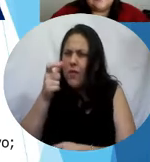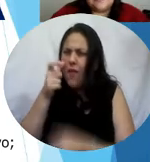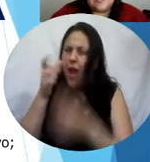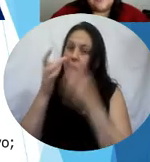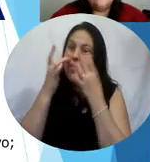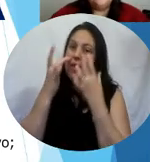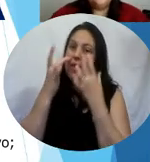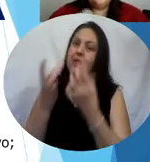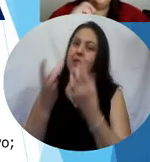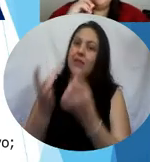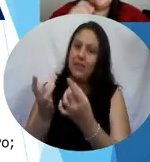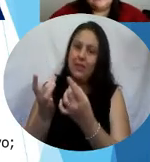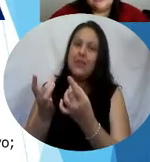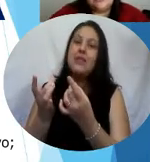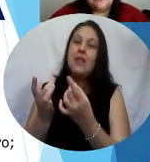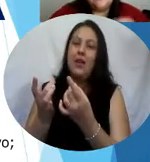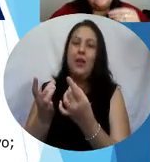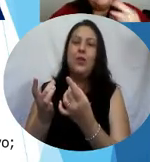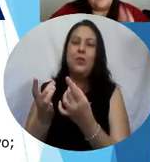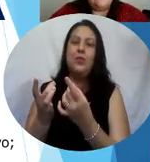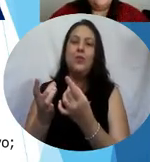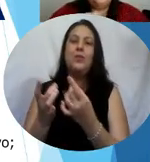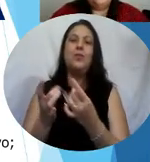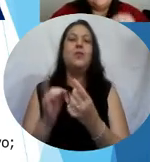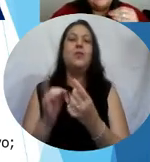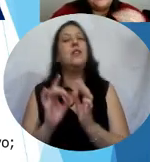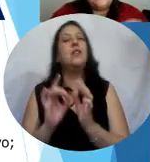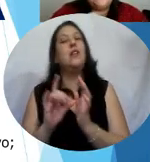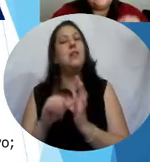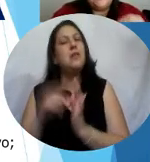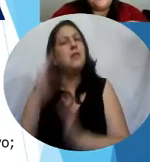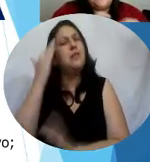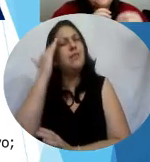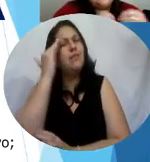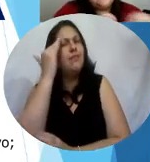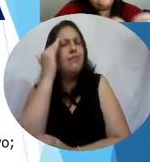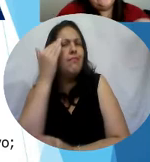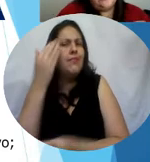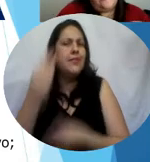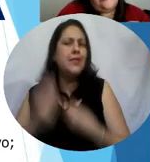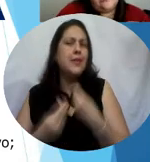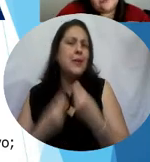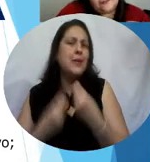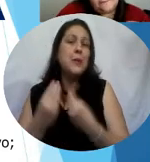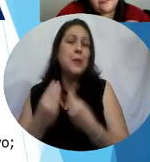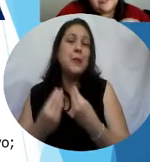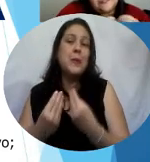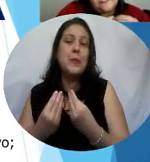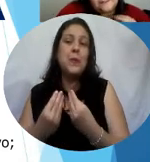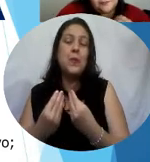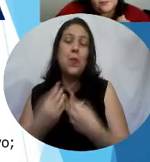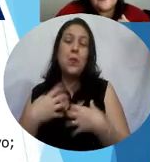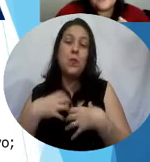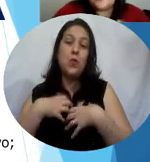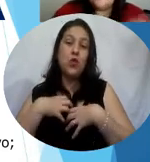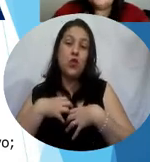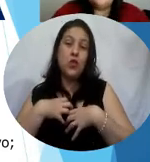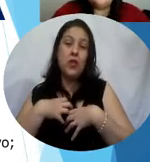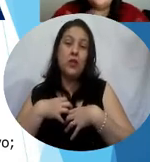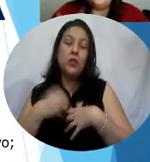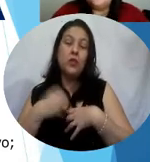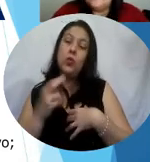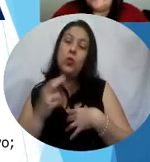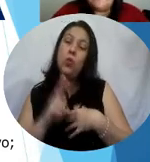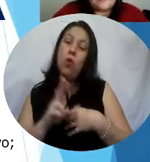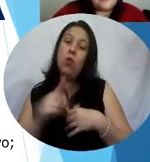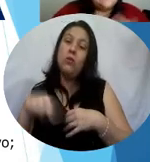a gente observe, investigue e vá a fundo para tentar entender exatamente como é o funcionamento dessa pessoa. Ou até